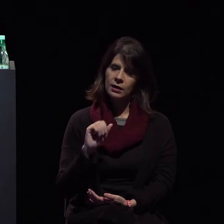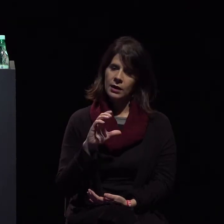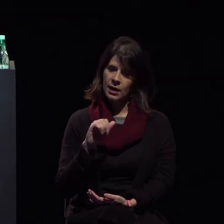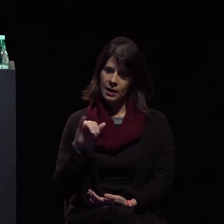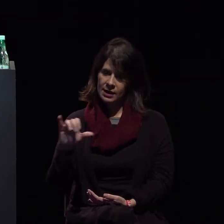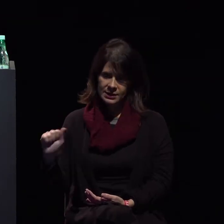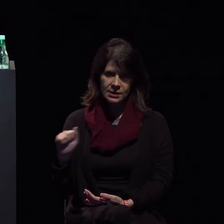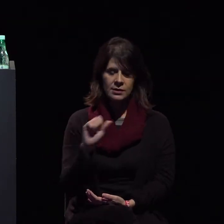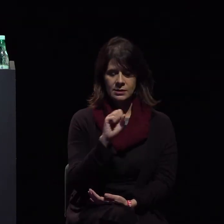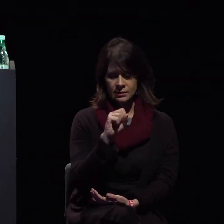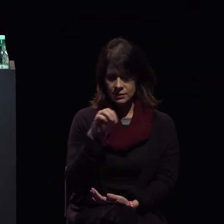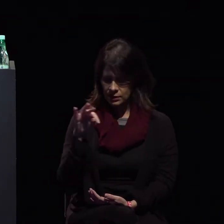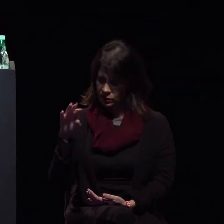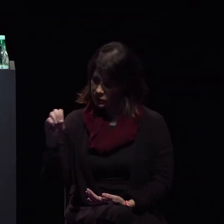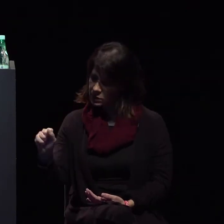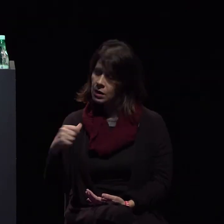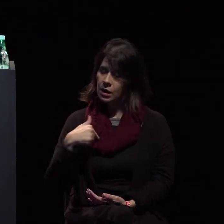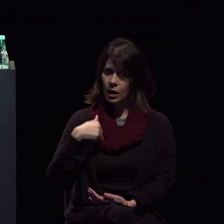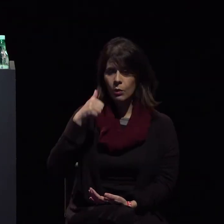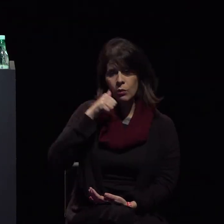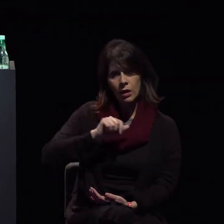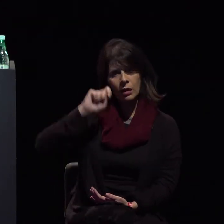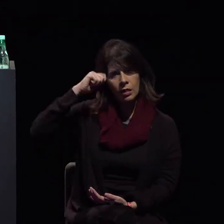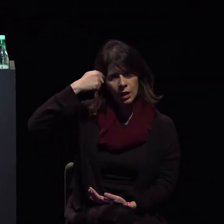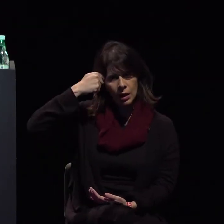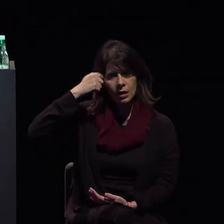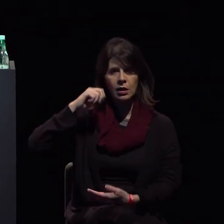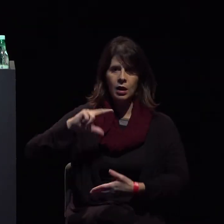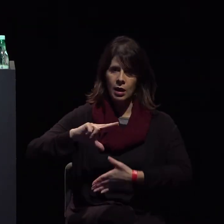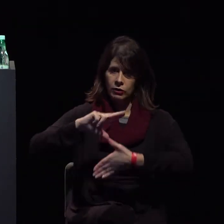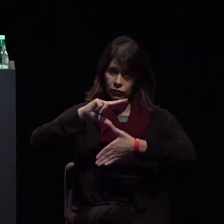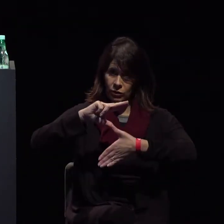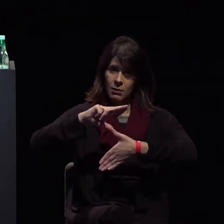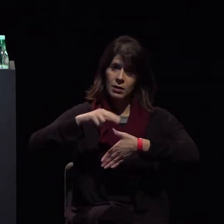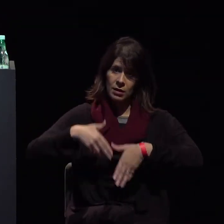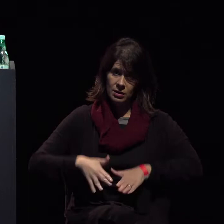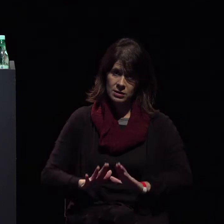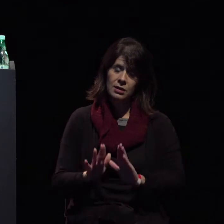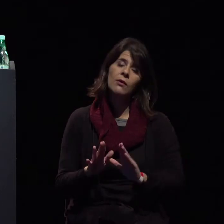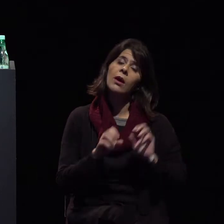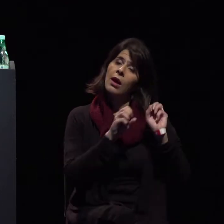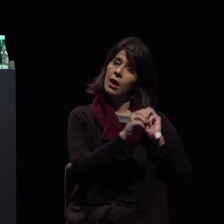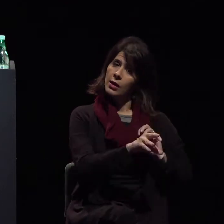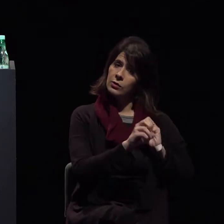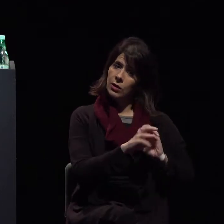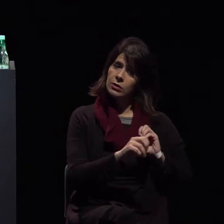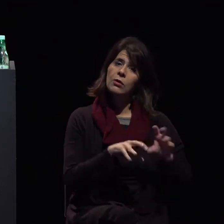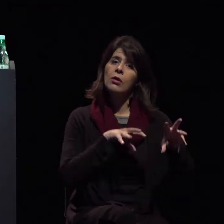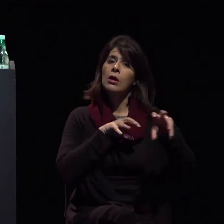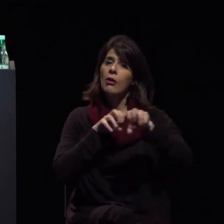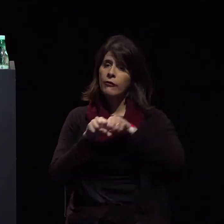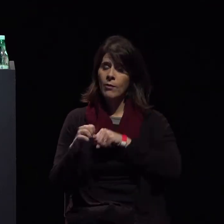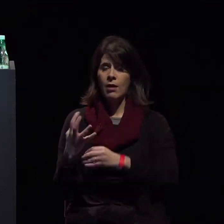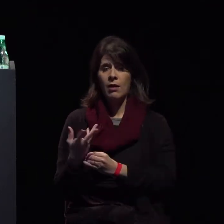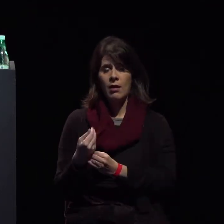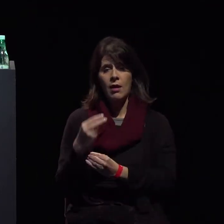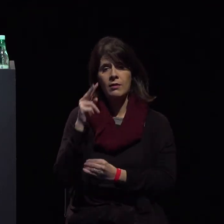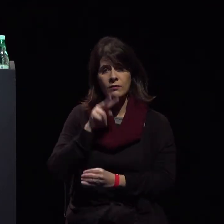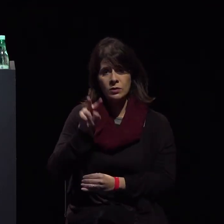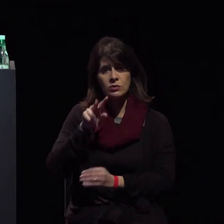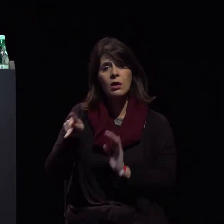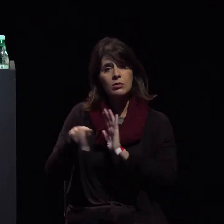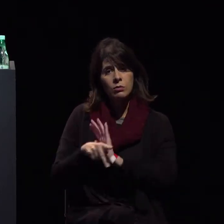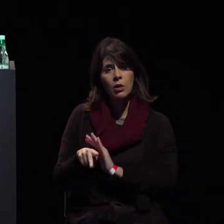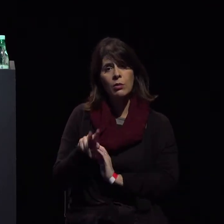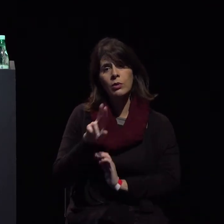negra, latino-americana, educadora formada em artes visuais pela Universidade Federal do Espírito Santo, e aqui